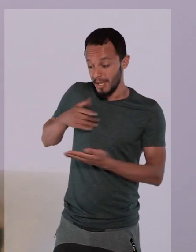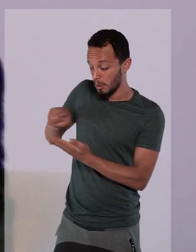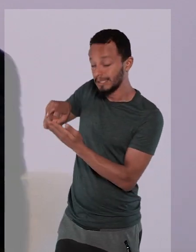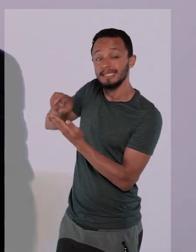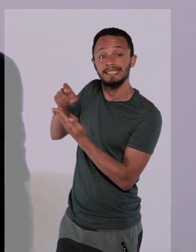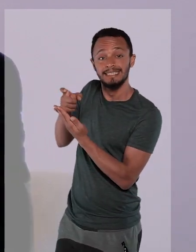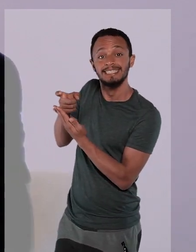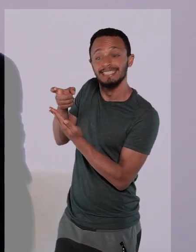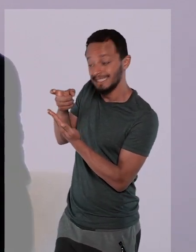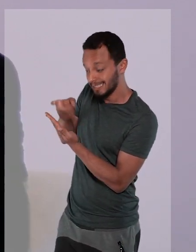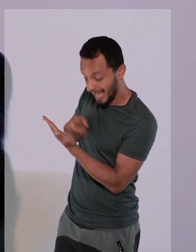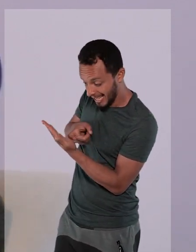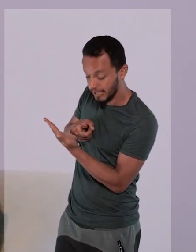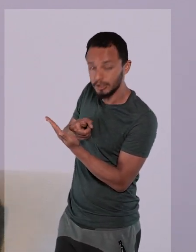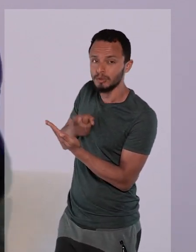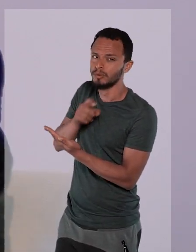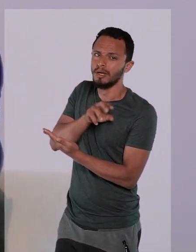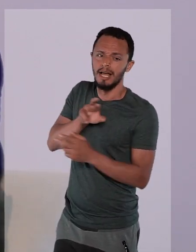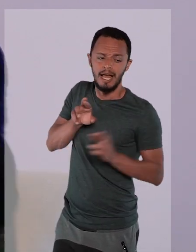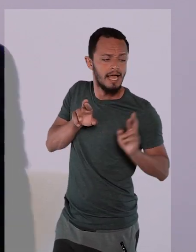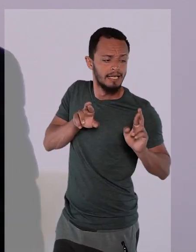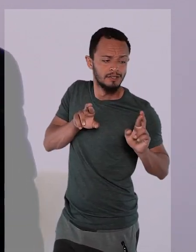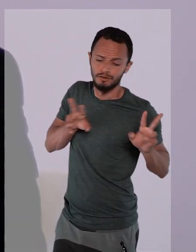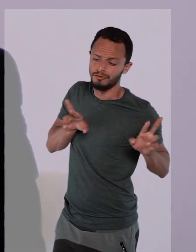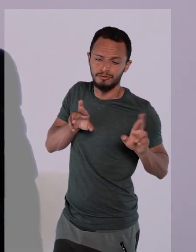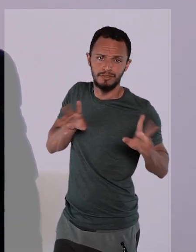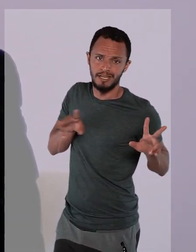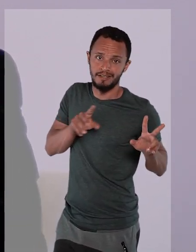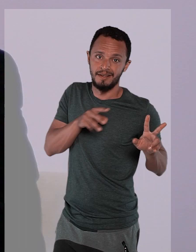diferentes da Margarete, que tem uma série de...